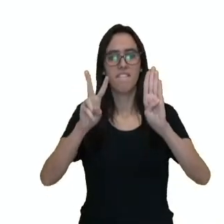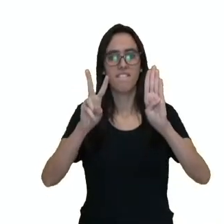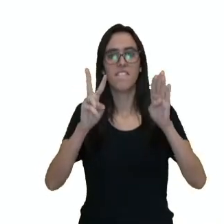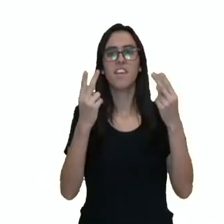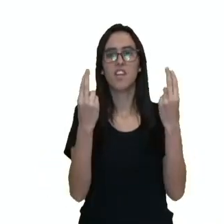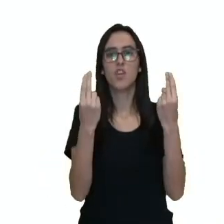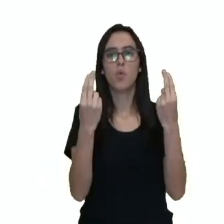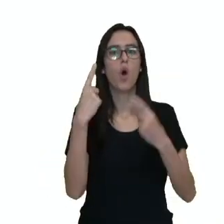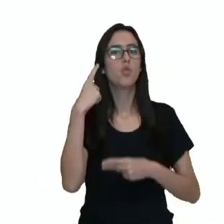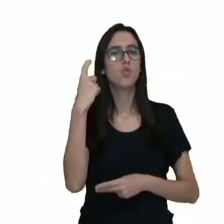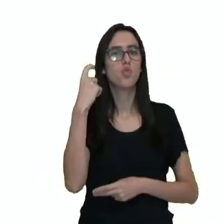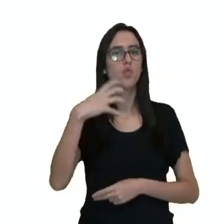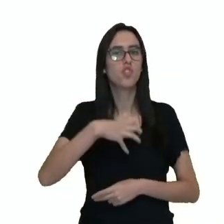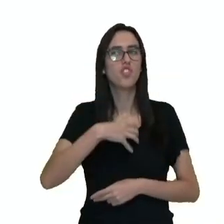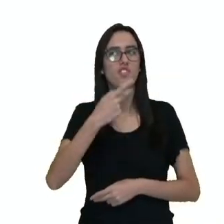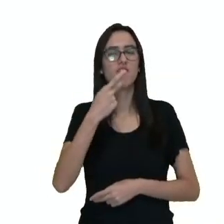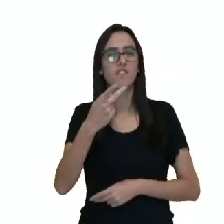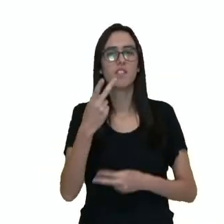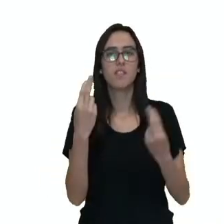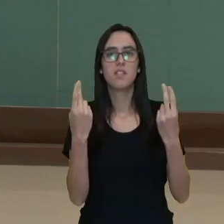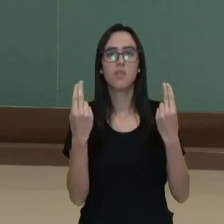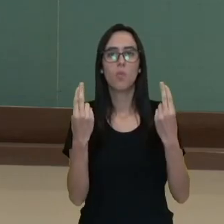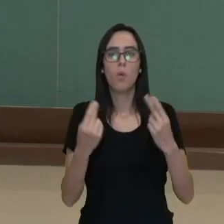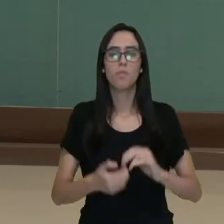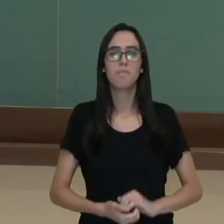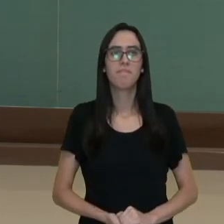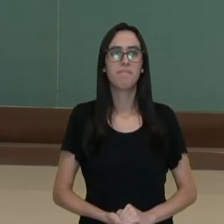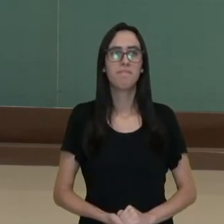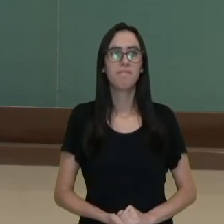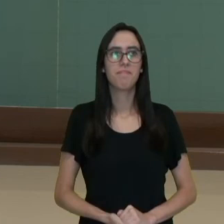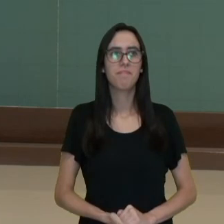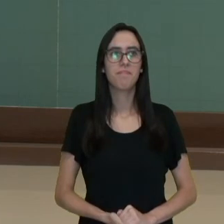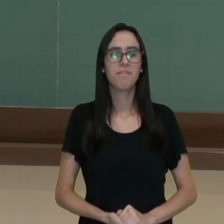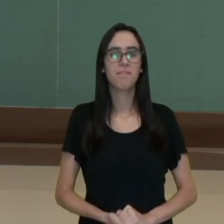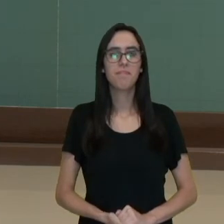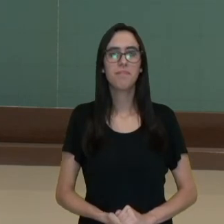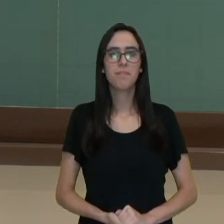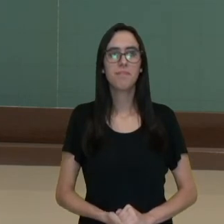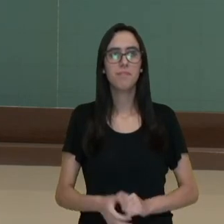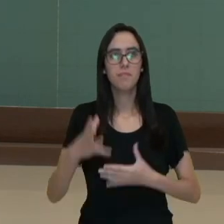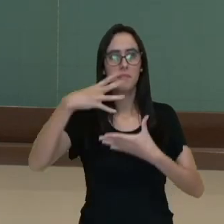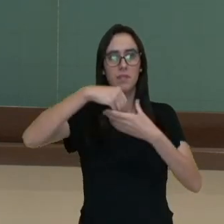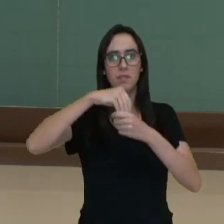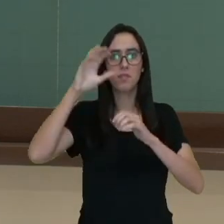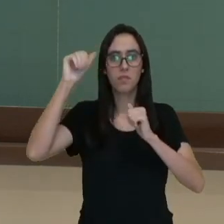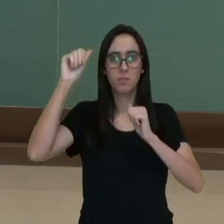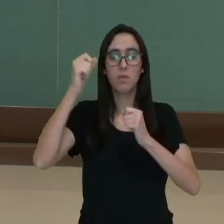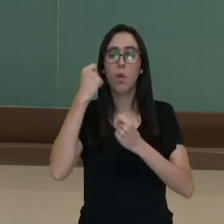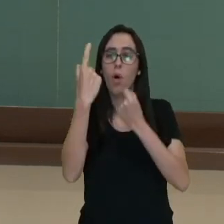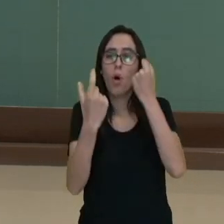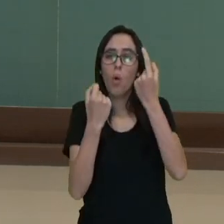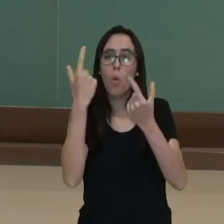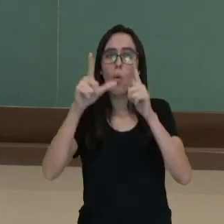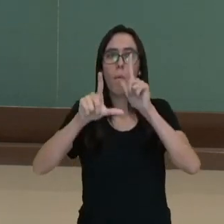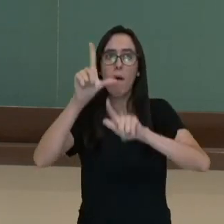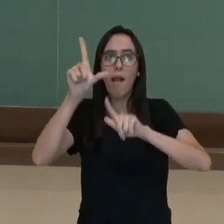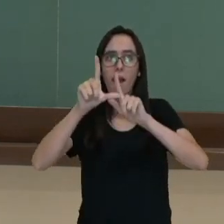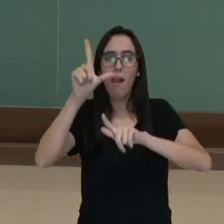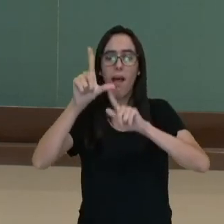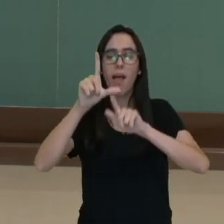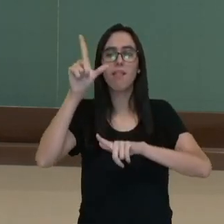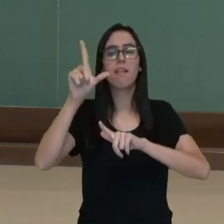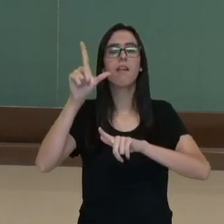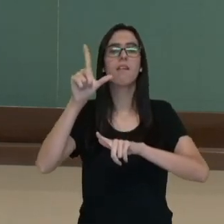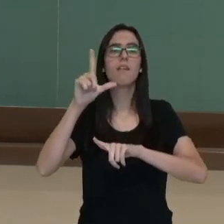bola, bola, bino, a pronúncia dela, tá? Em espanhol, algumas letras e dígrafos presentes em português não